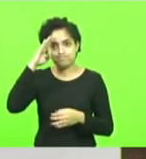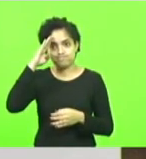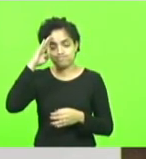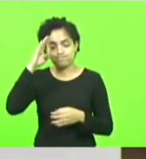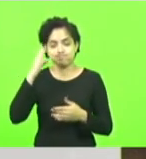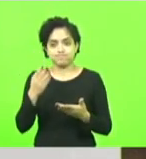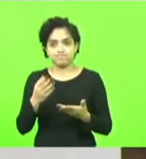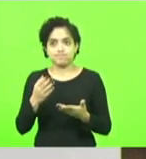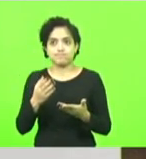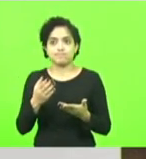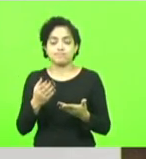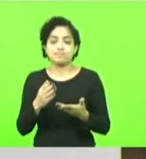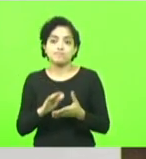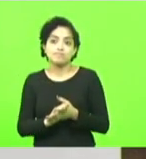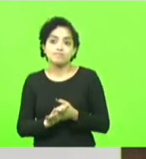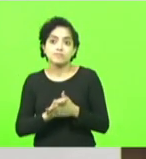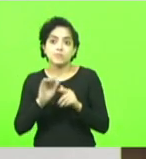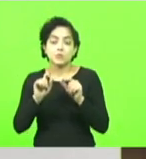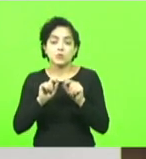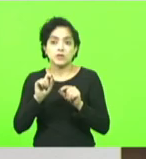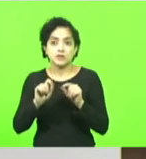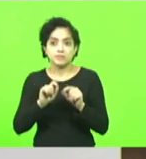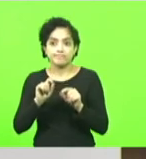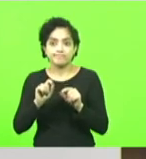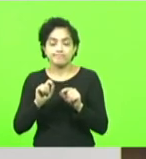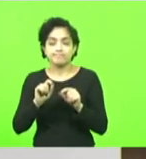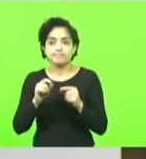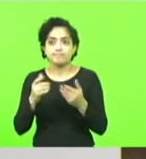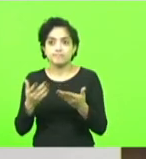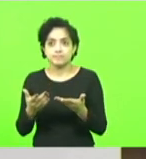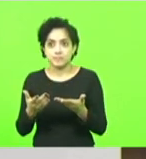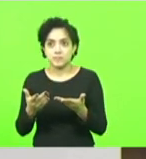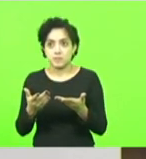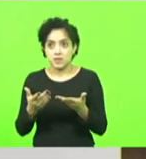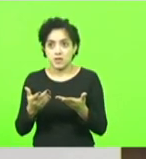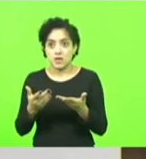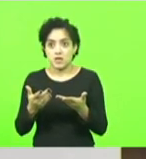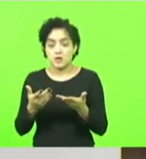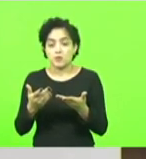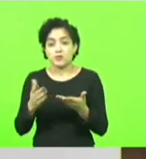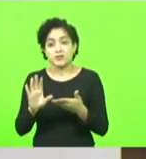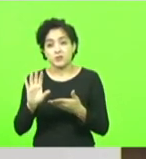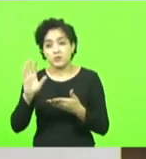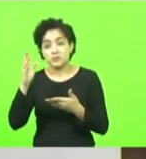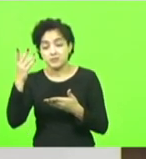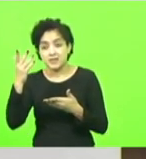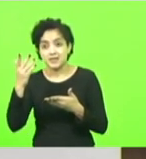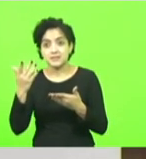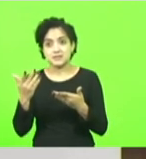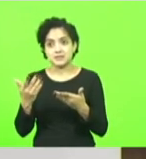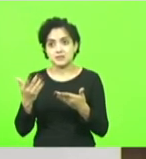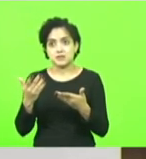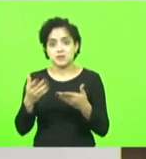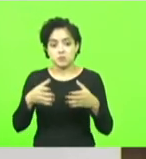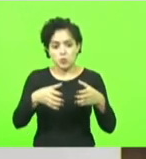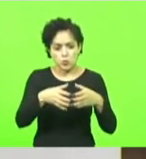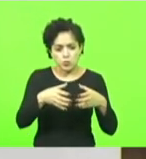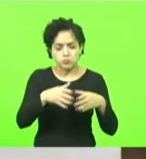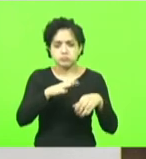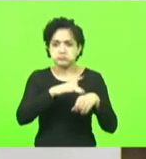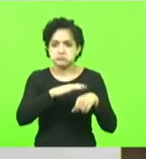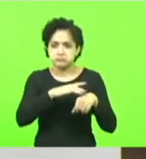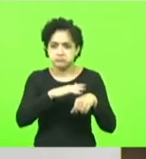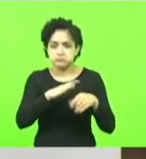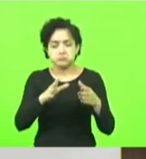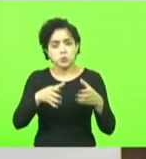A única coisa que fica é que quando acontece uma tragédia dessa, porque a tropa está doente, enquanto a tropa